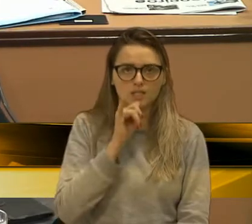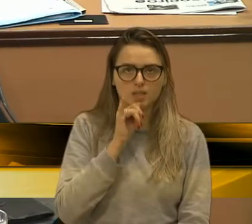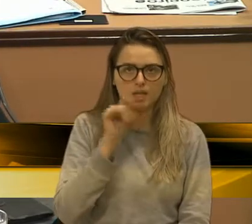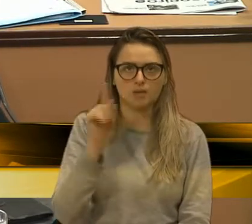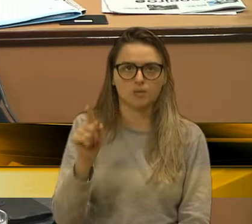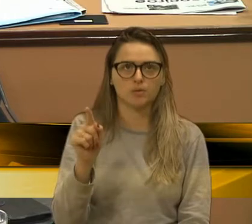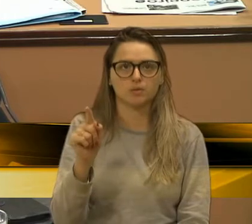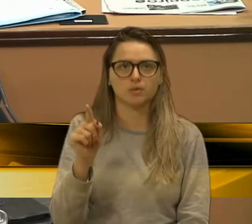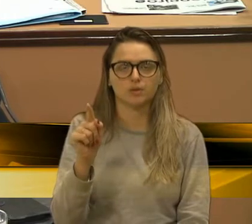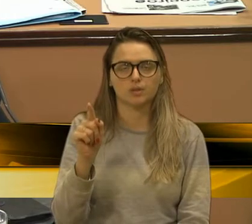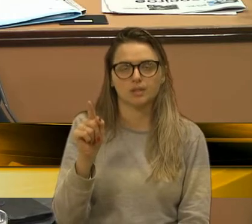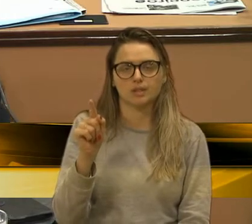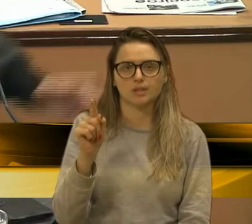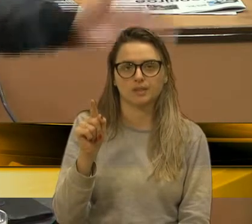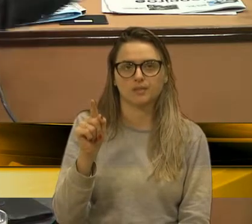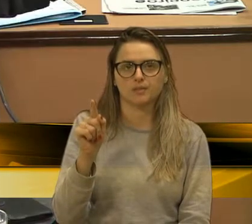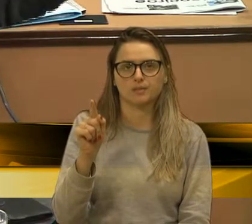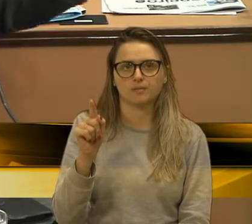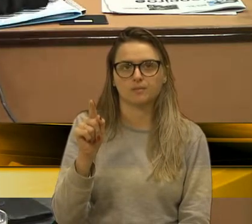questão de